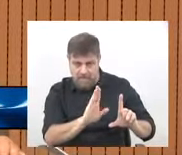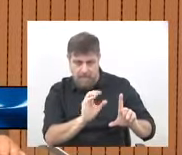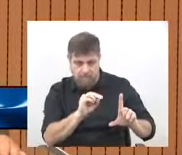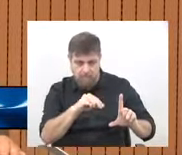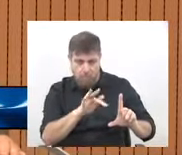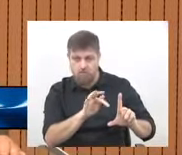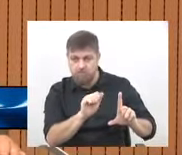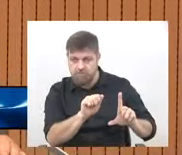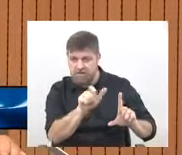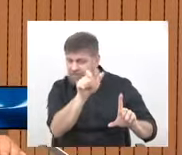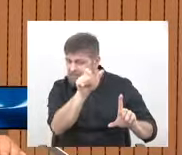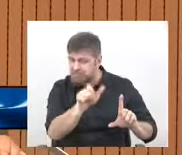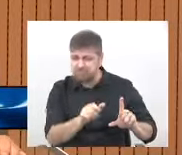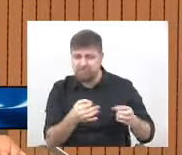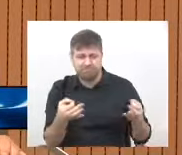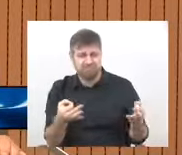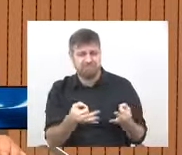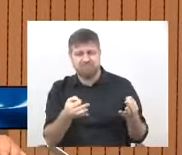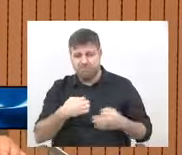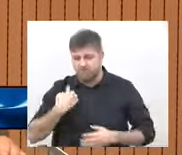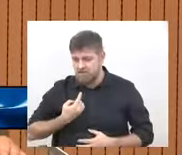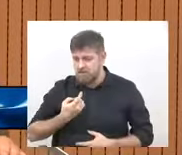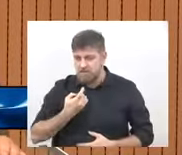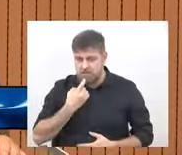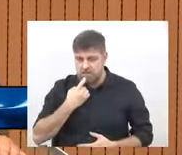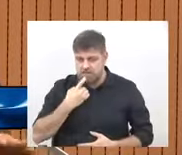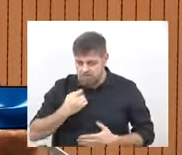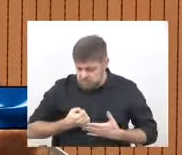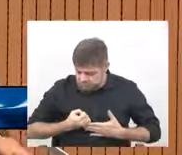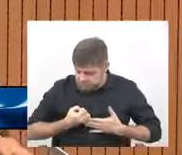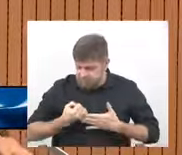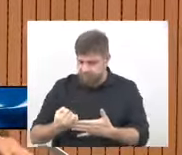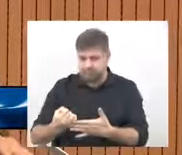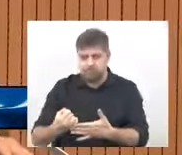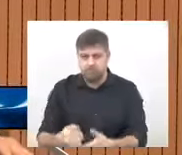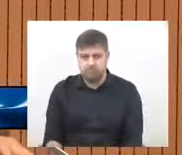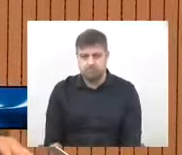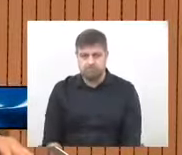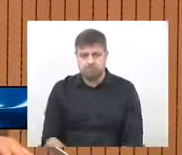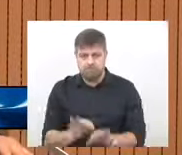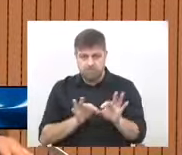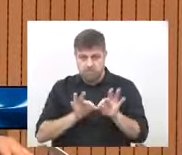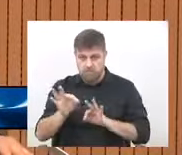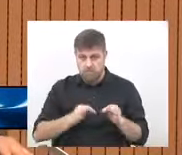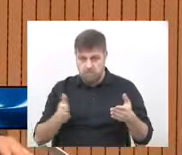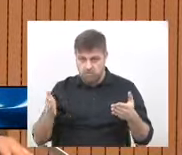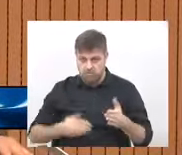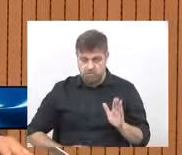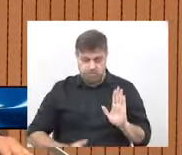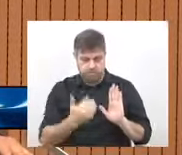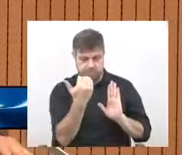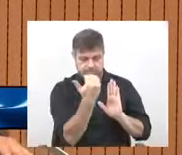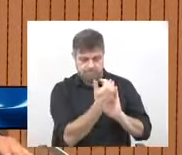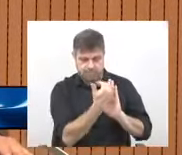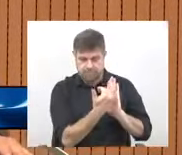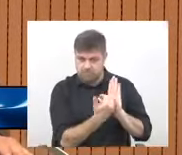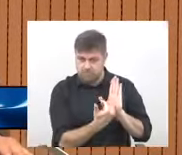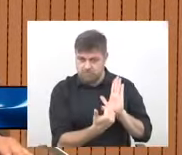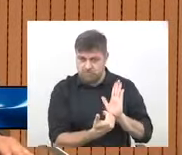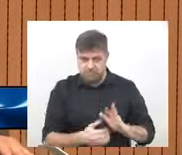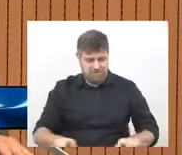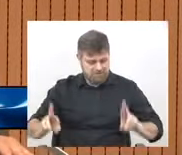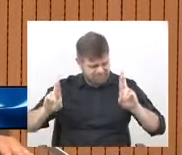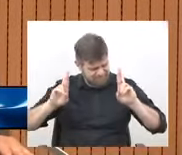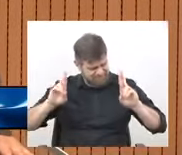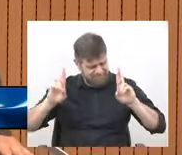nos honra na nossa cidade de Campinas. E esse projeto hoje está na pauta aqui. Eu espero,